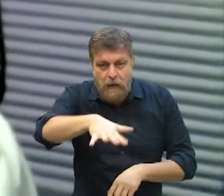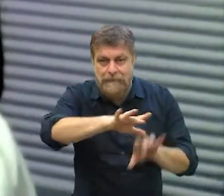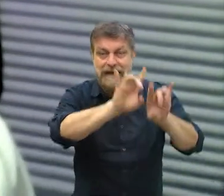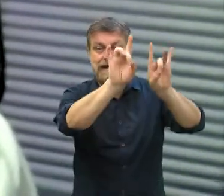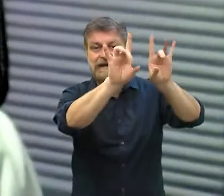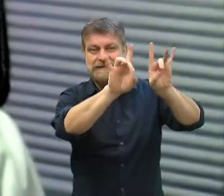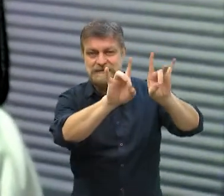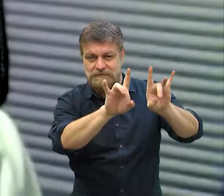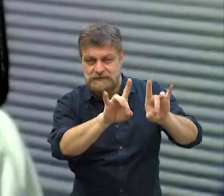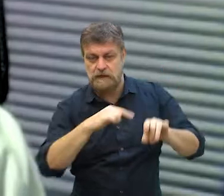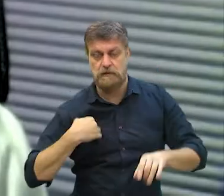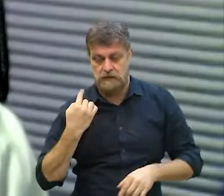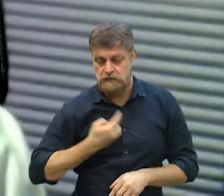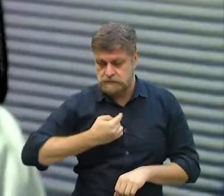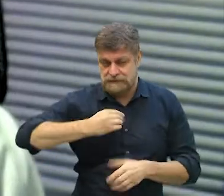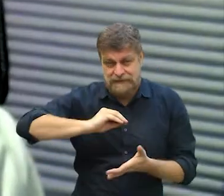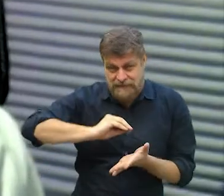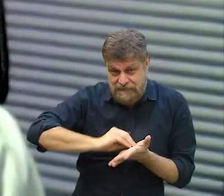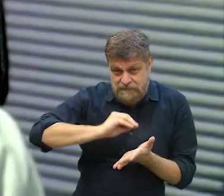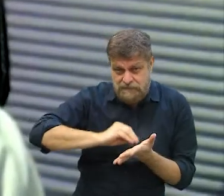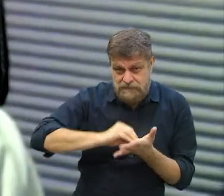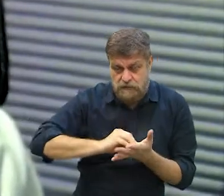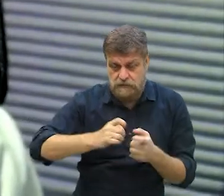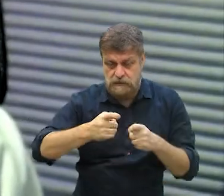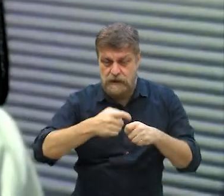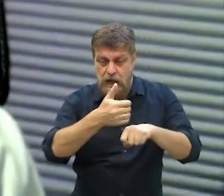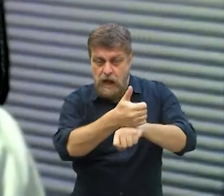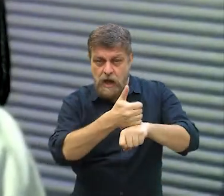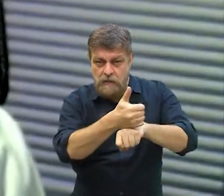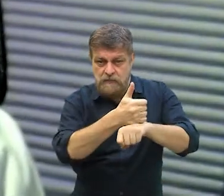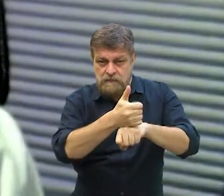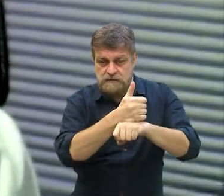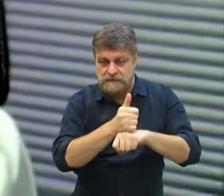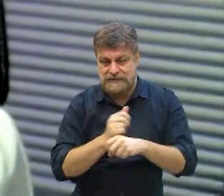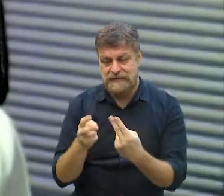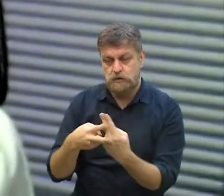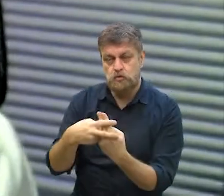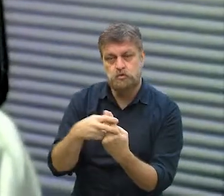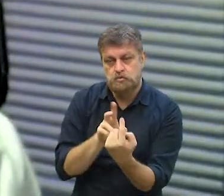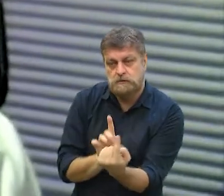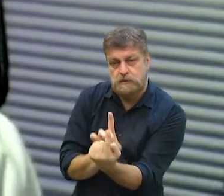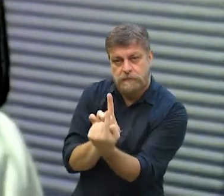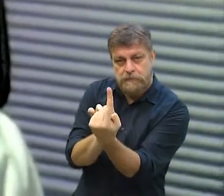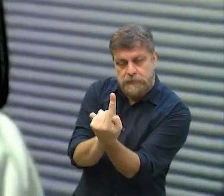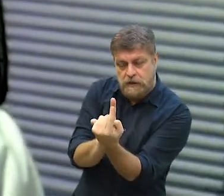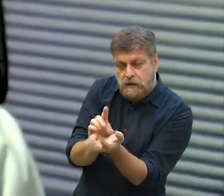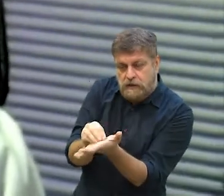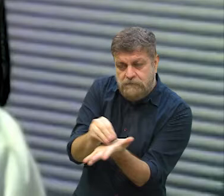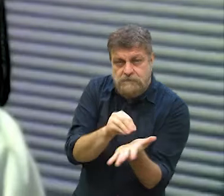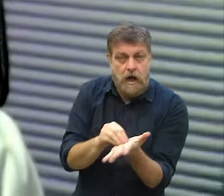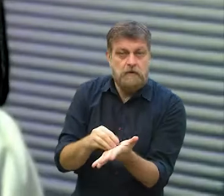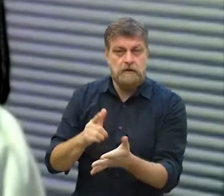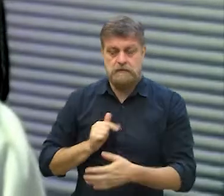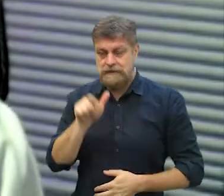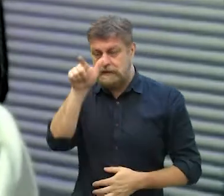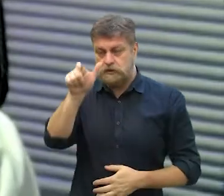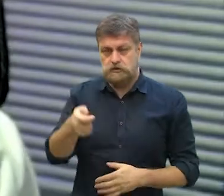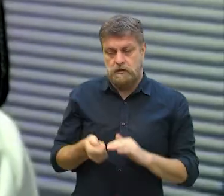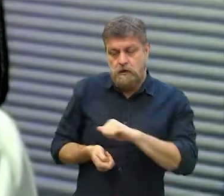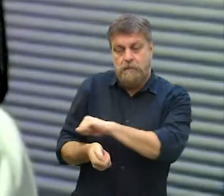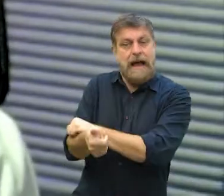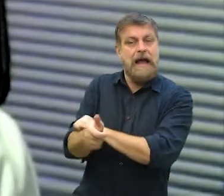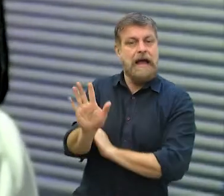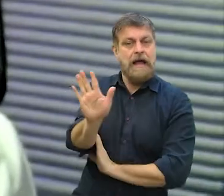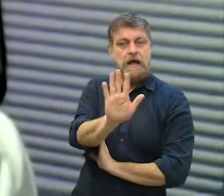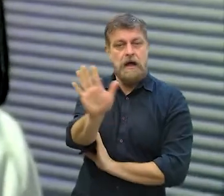serviço especializado, né? Então, a gente sabe que falta os especialistas nas unidades básicas de saúde, e muitas vezes não é só a questão